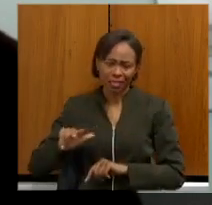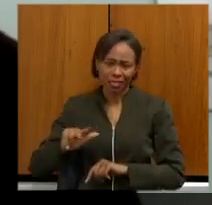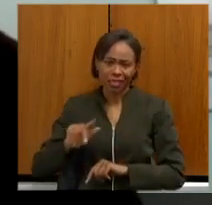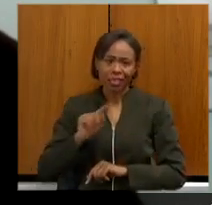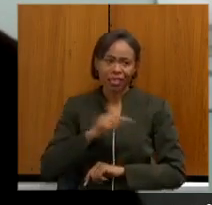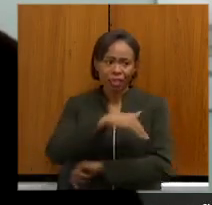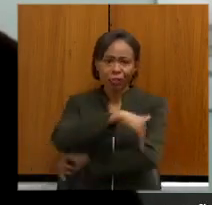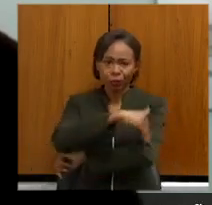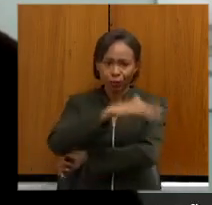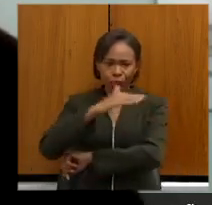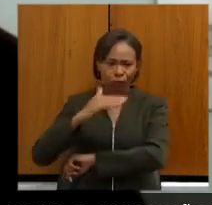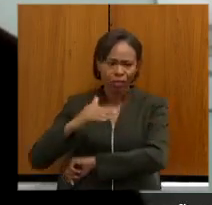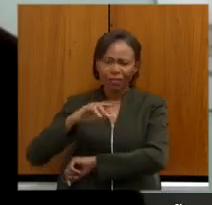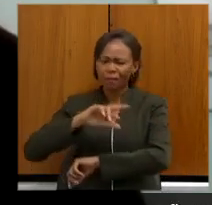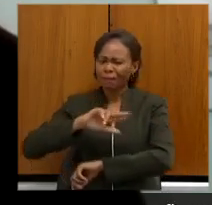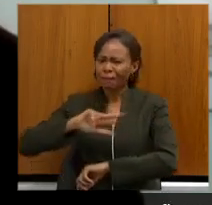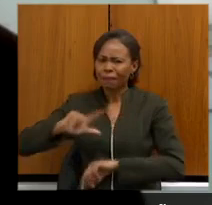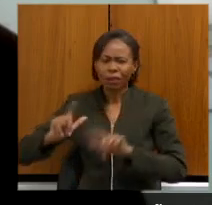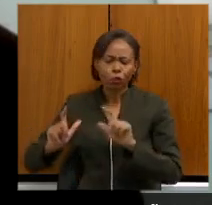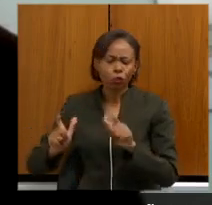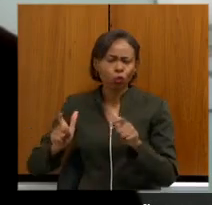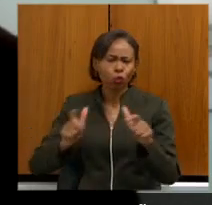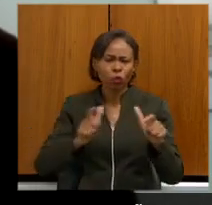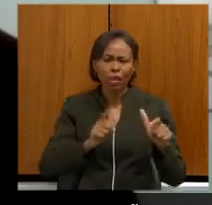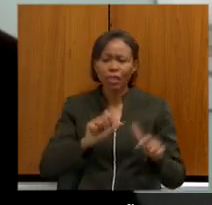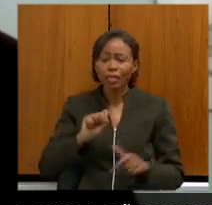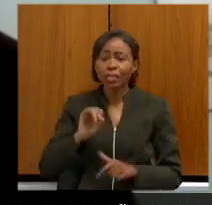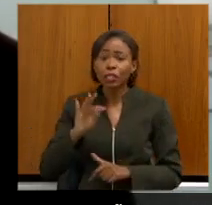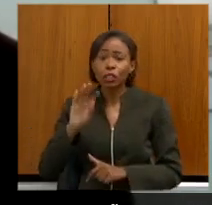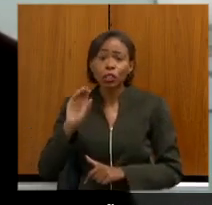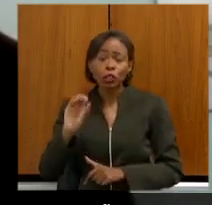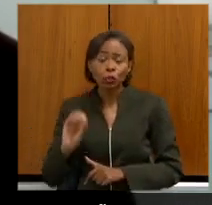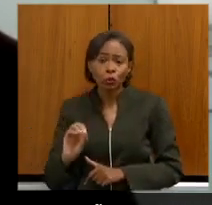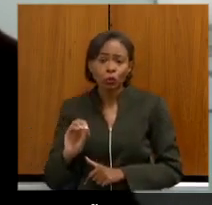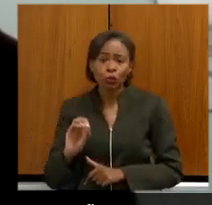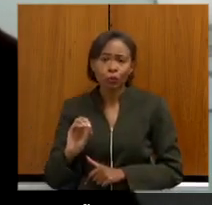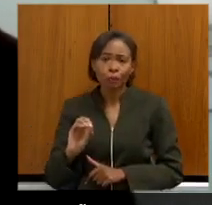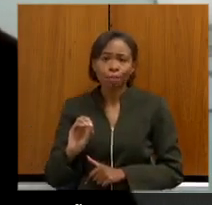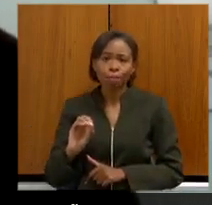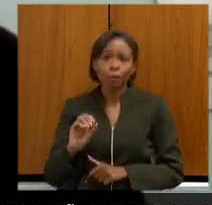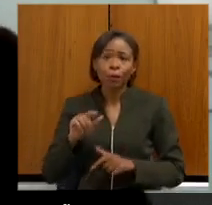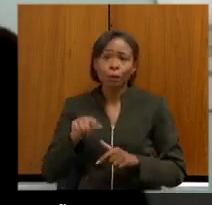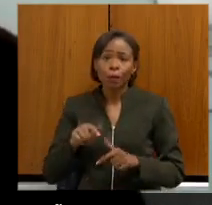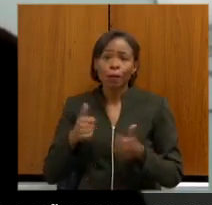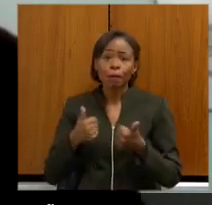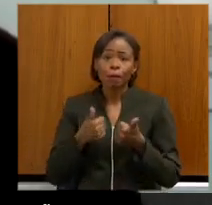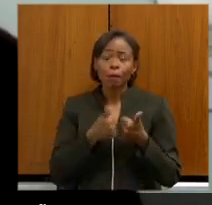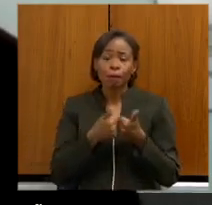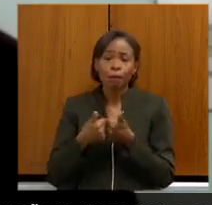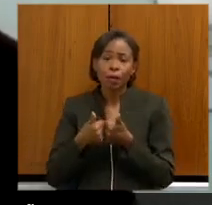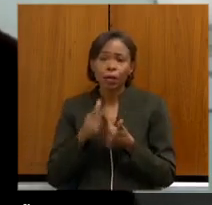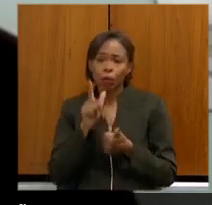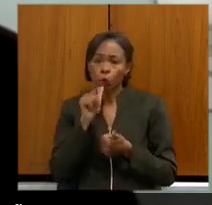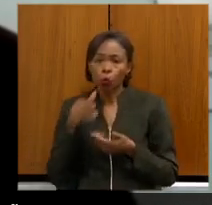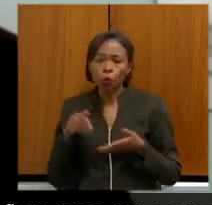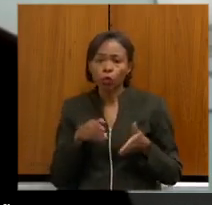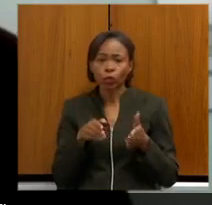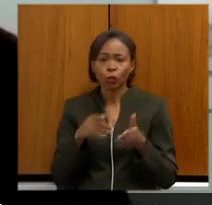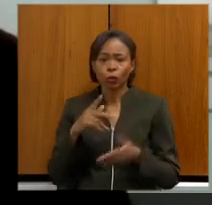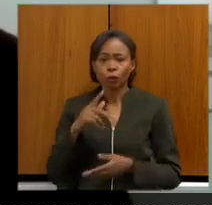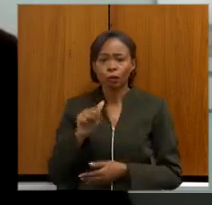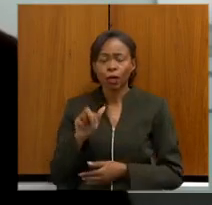pré-coloniais nas terras e carpas gostosa c&a em aberto próximo ao Rio Paraopeba